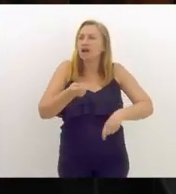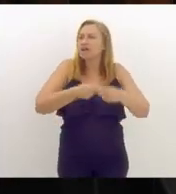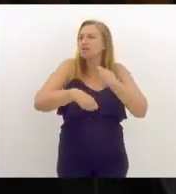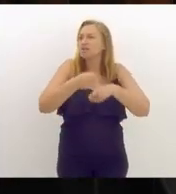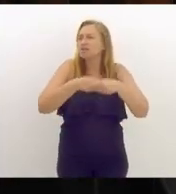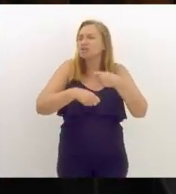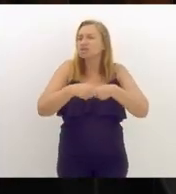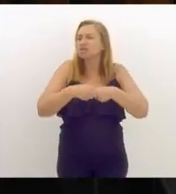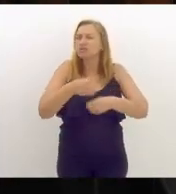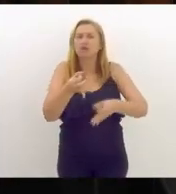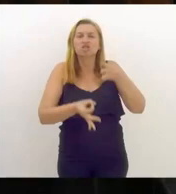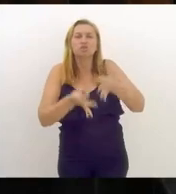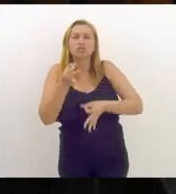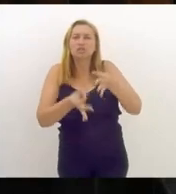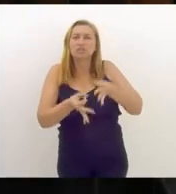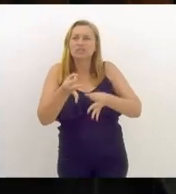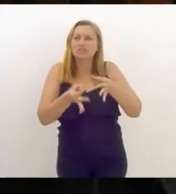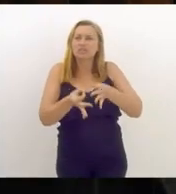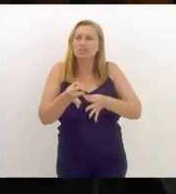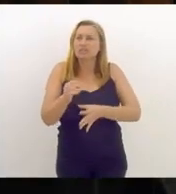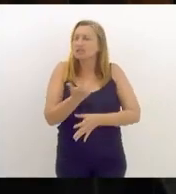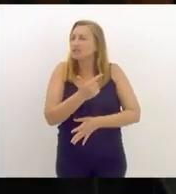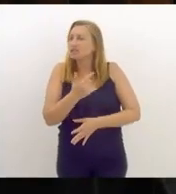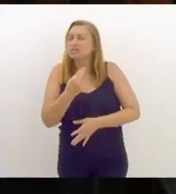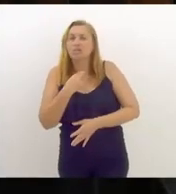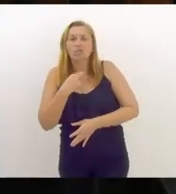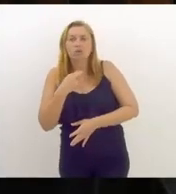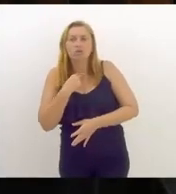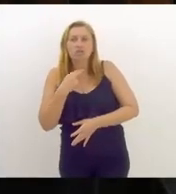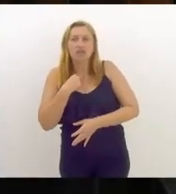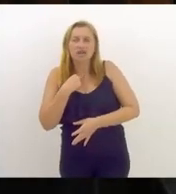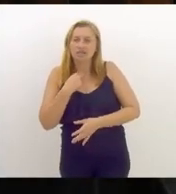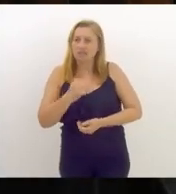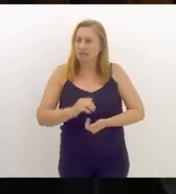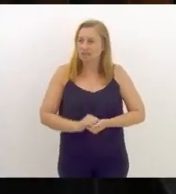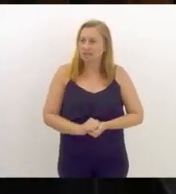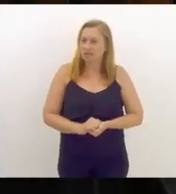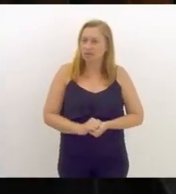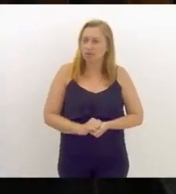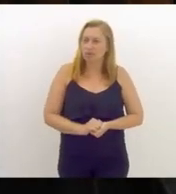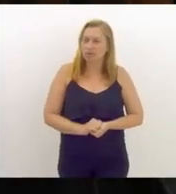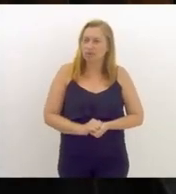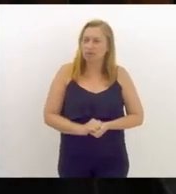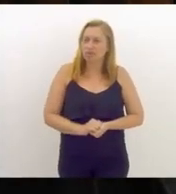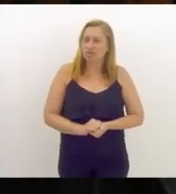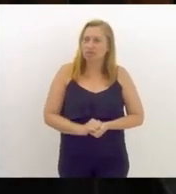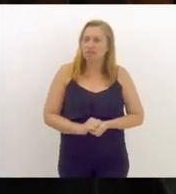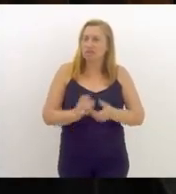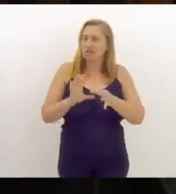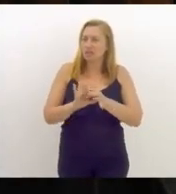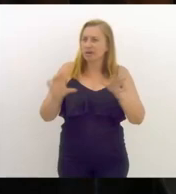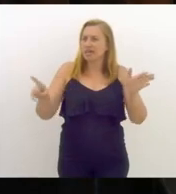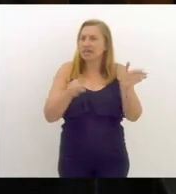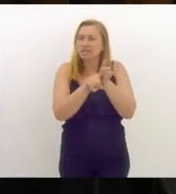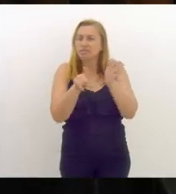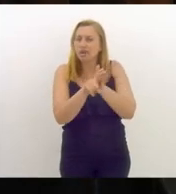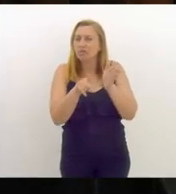Justiça se isso não pudesse se dar em concreto